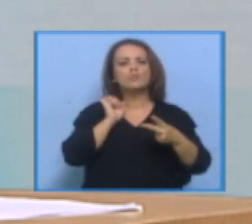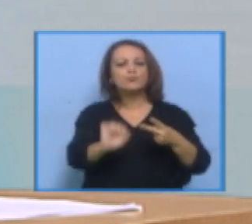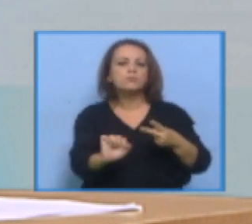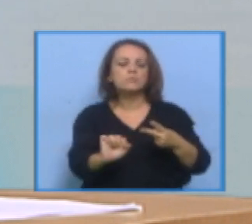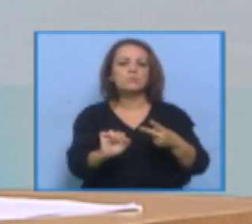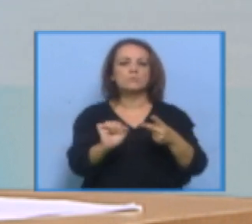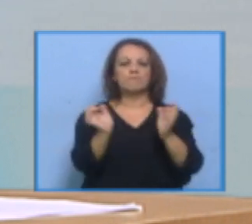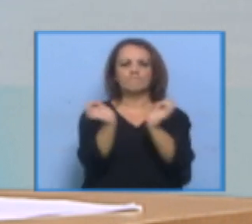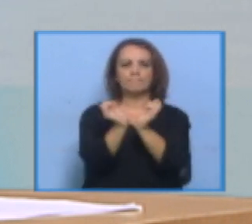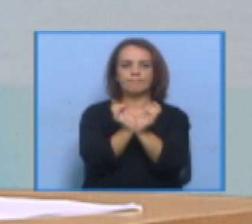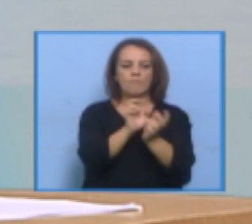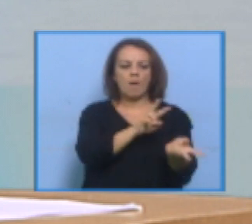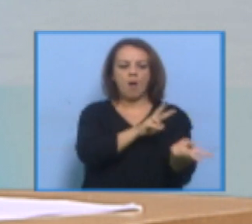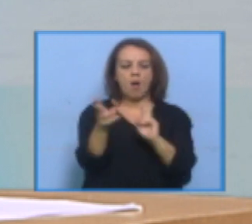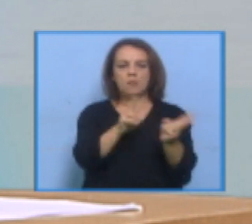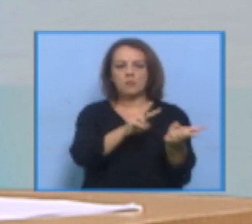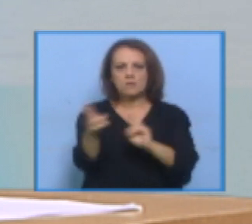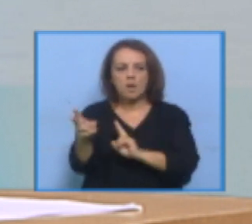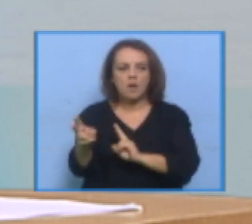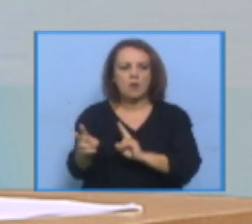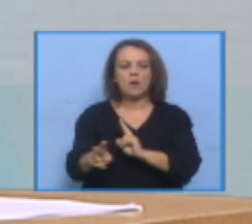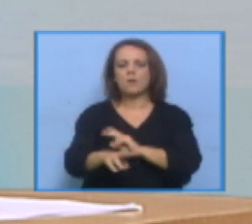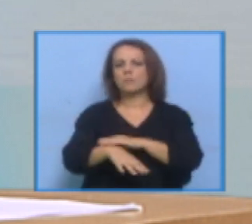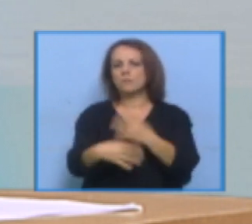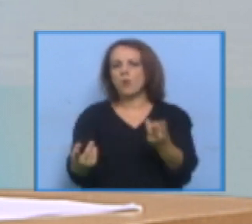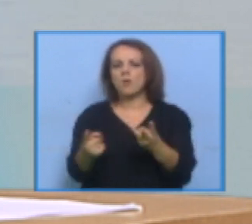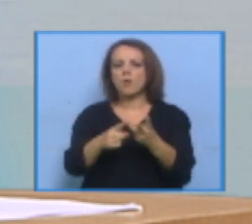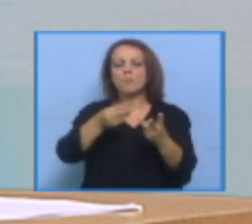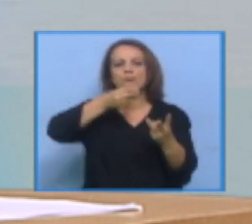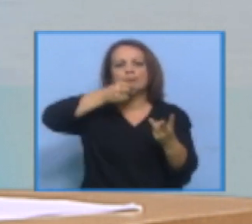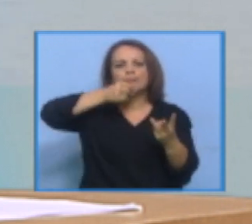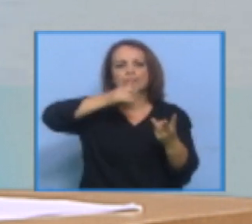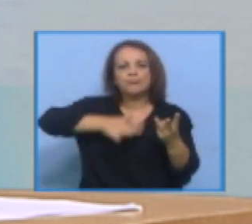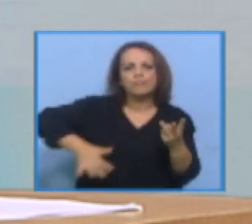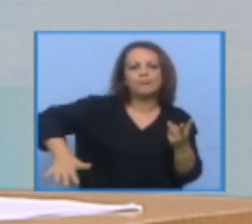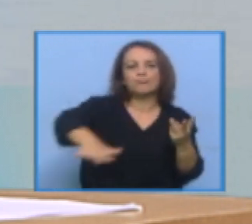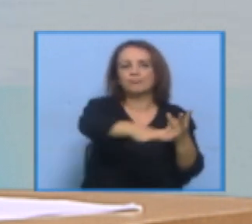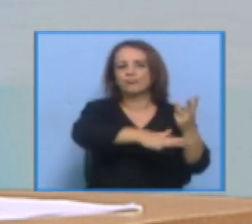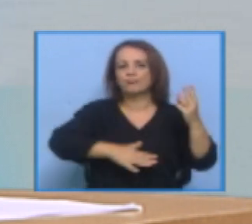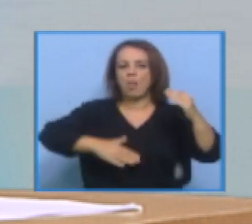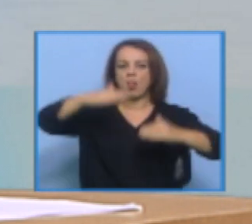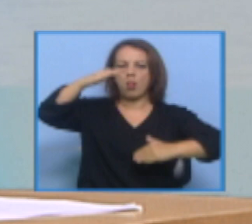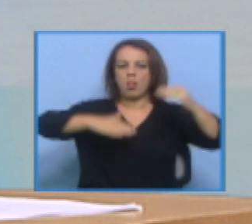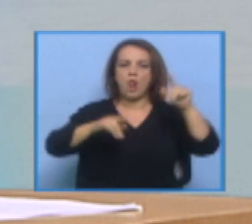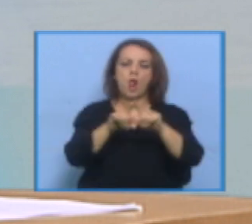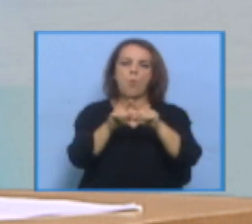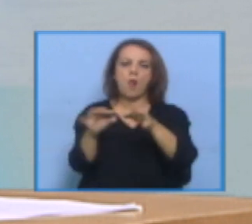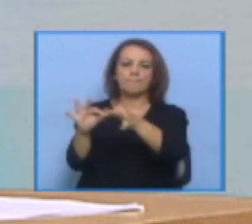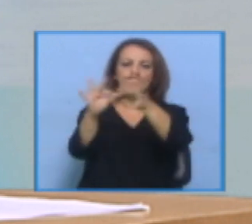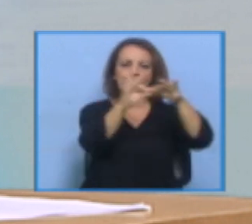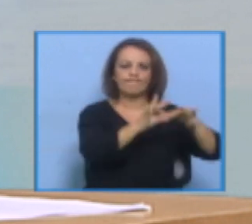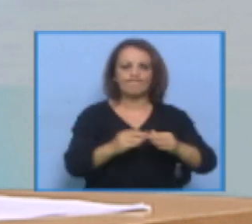própria segurança social ou na territorialidade, portanto, na questão da coesão